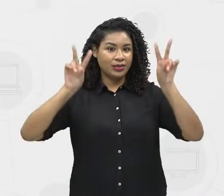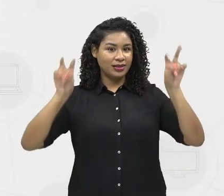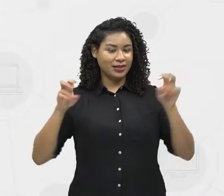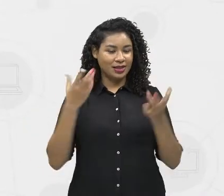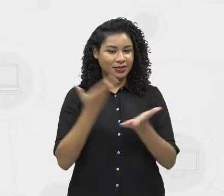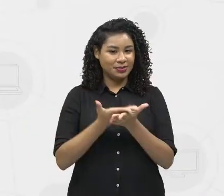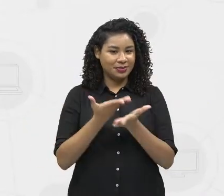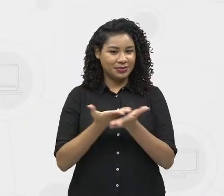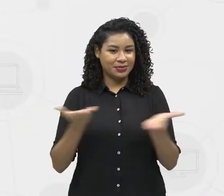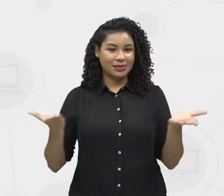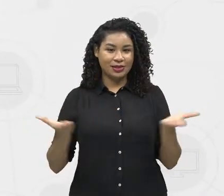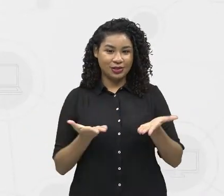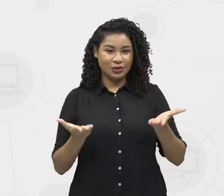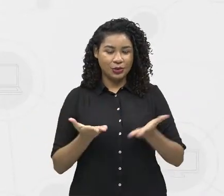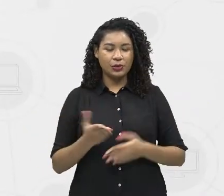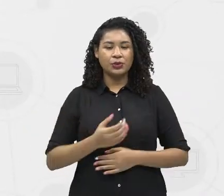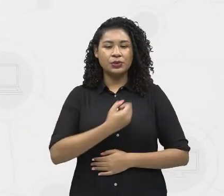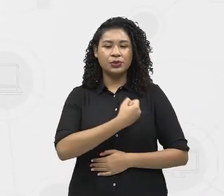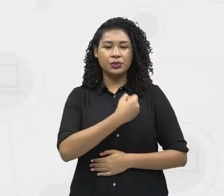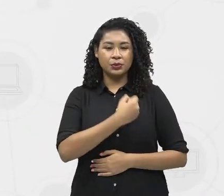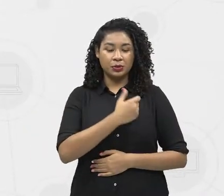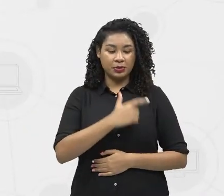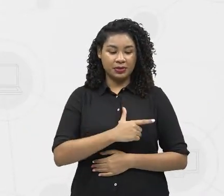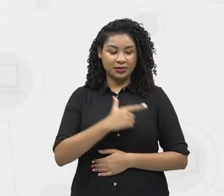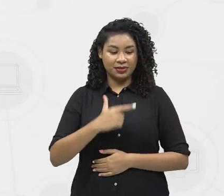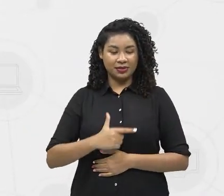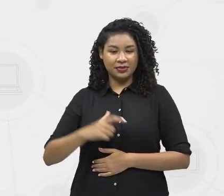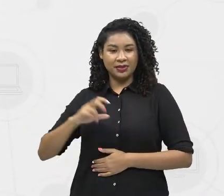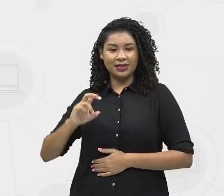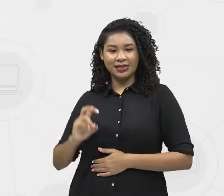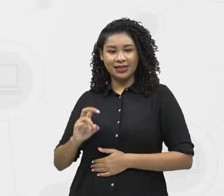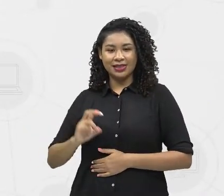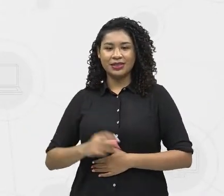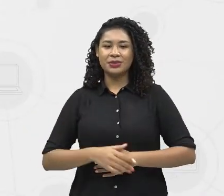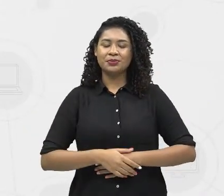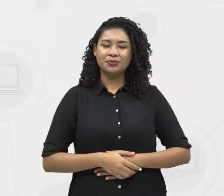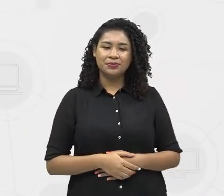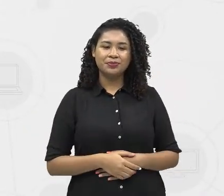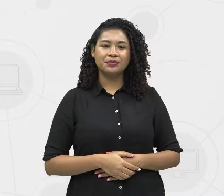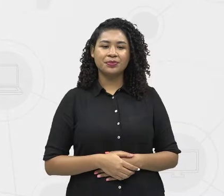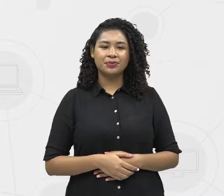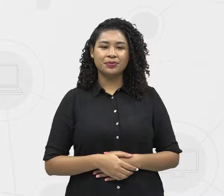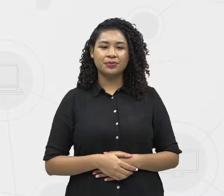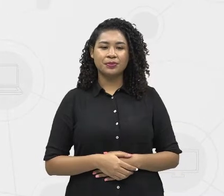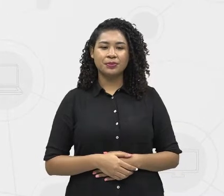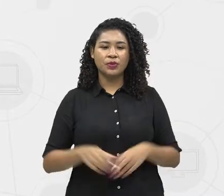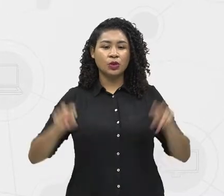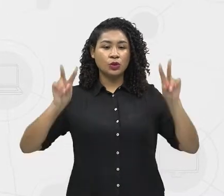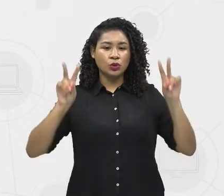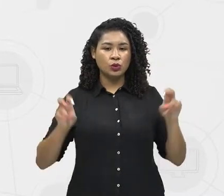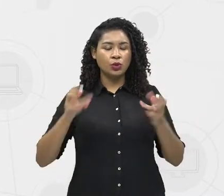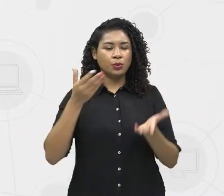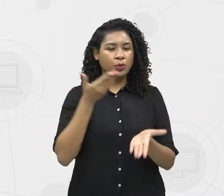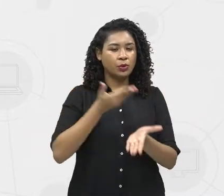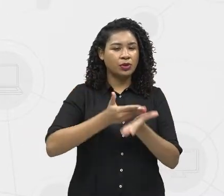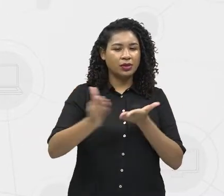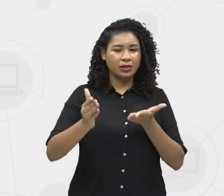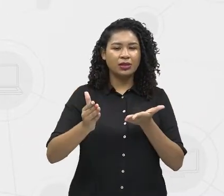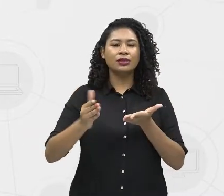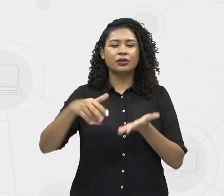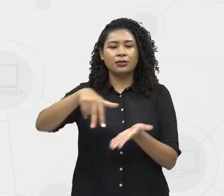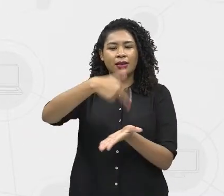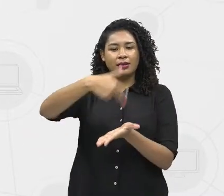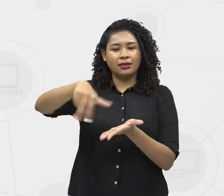hoje. Hoje a nossa aula é 225 e o conteúdo é Origem e Natureza